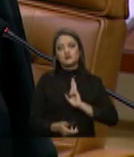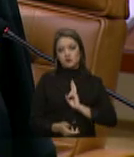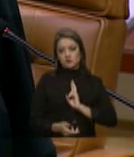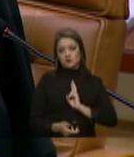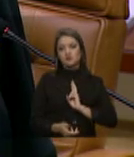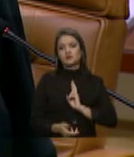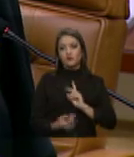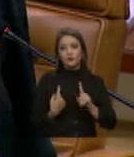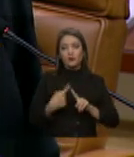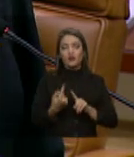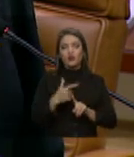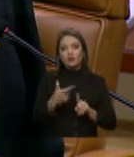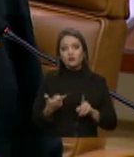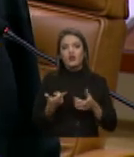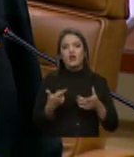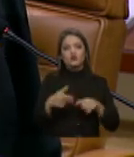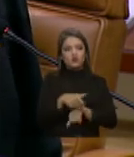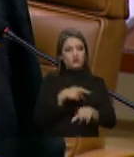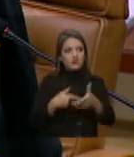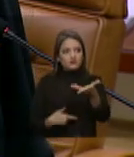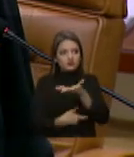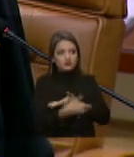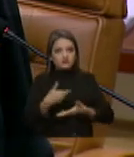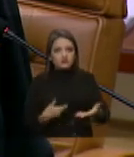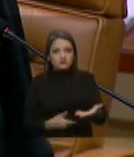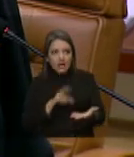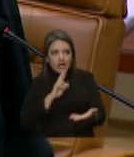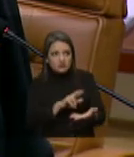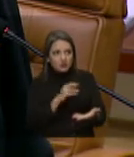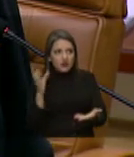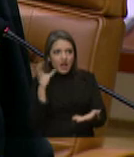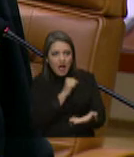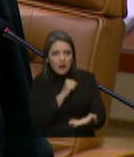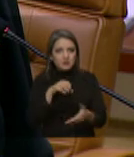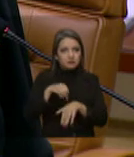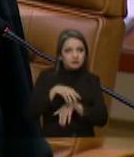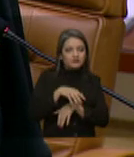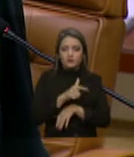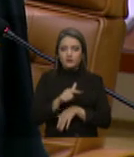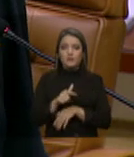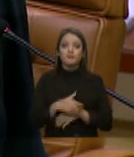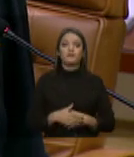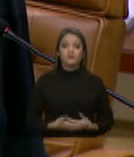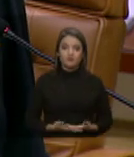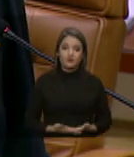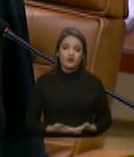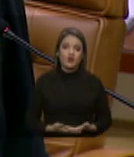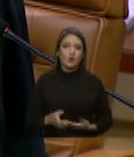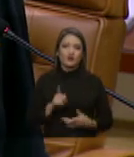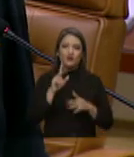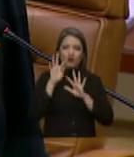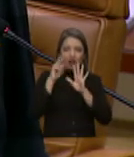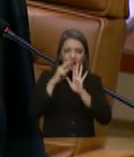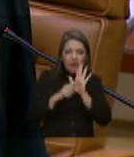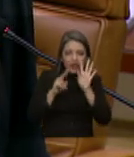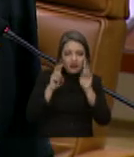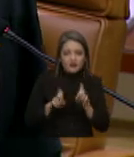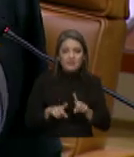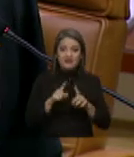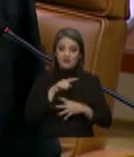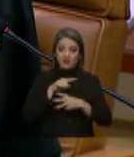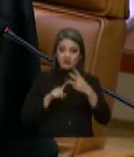é Internacional e citou aqui eu não vou não vou ler mas citou é três grandes